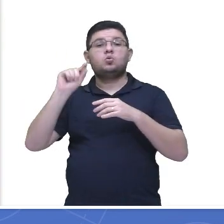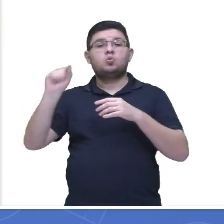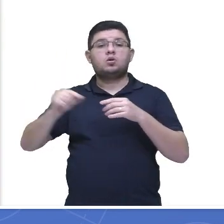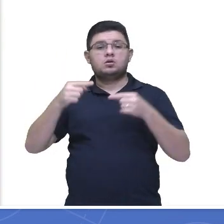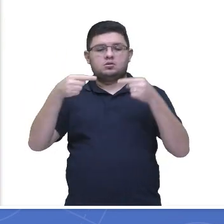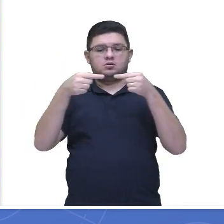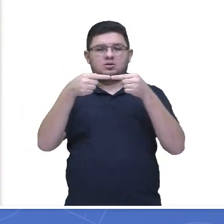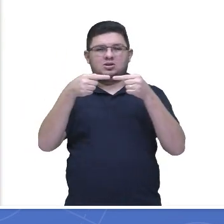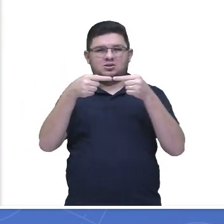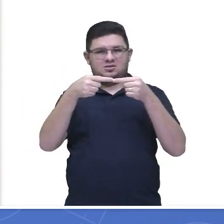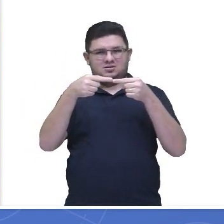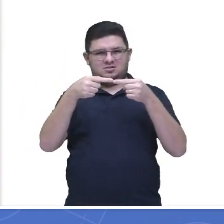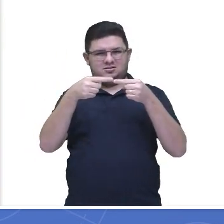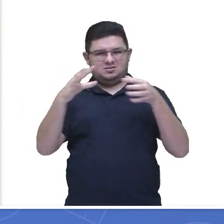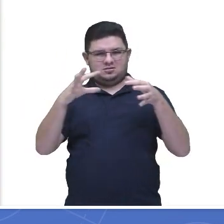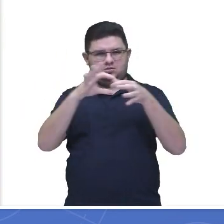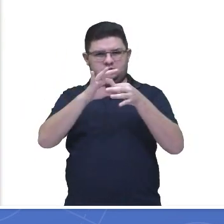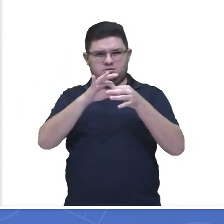me confundir